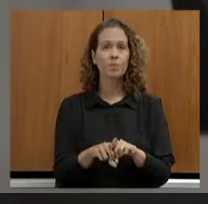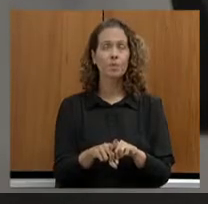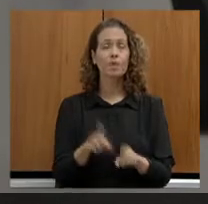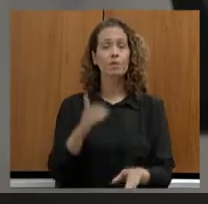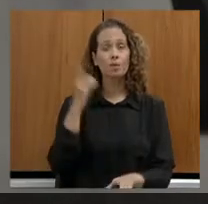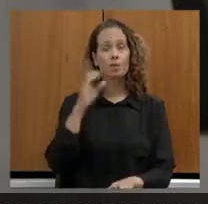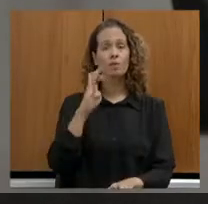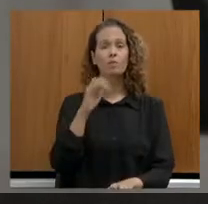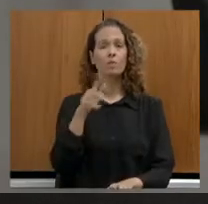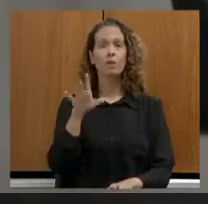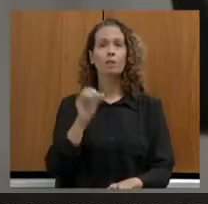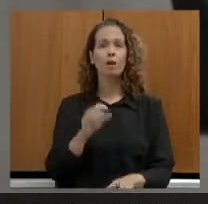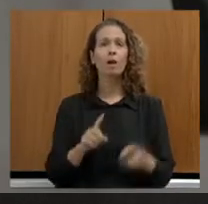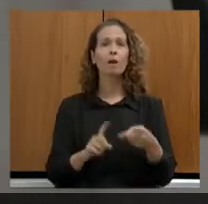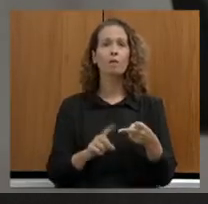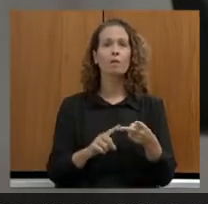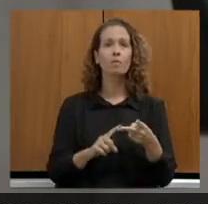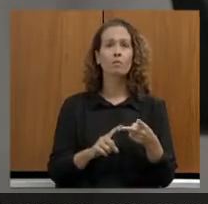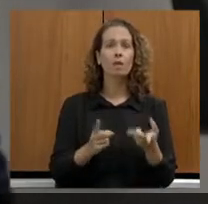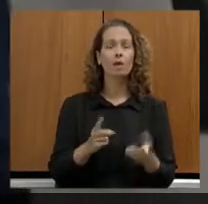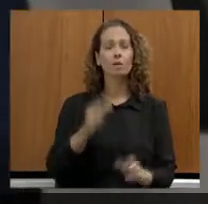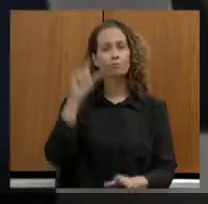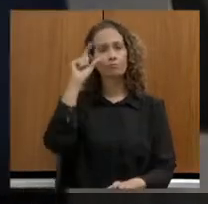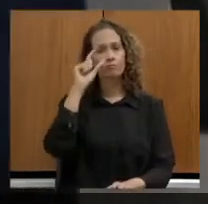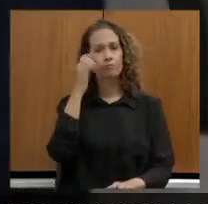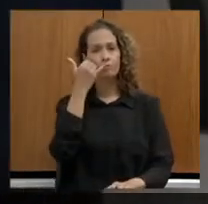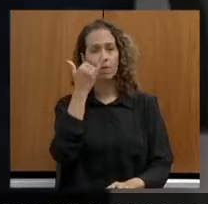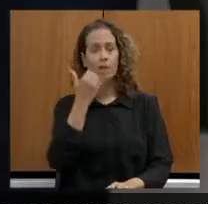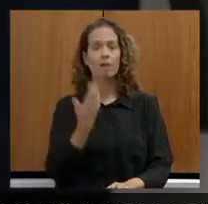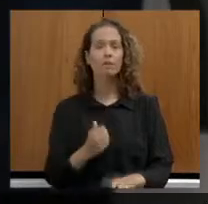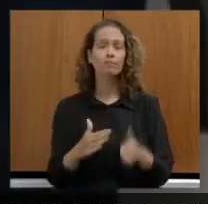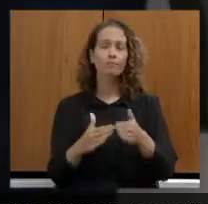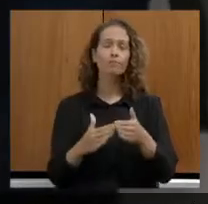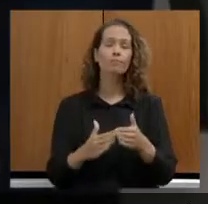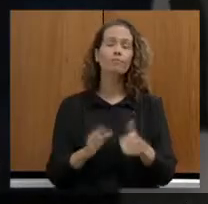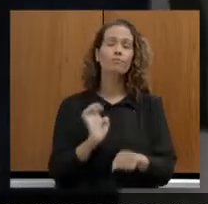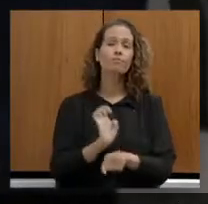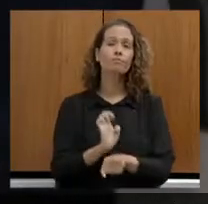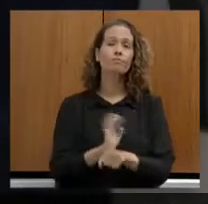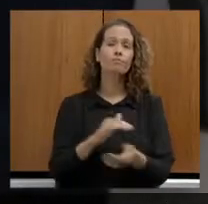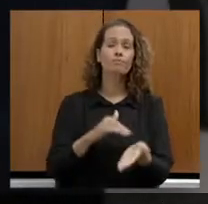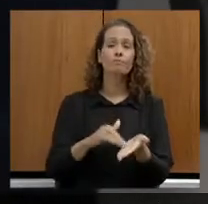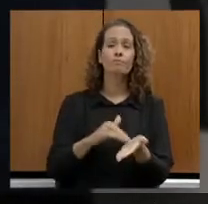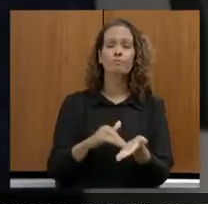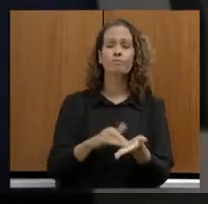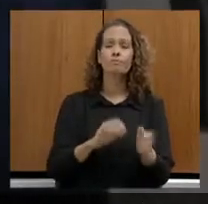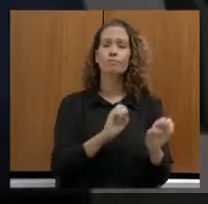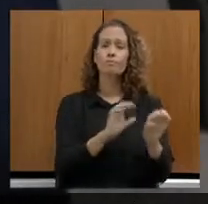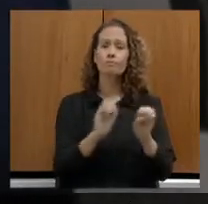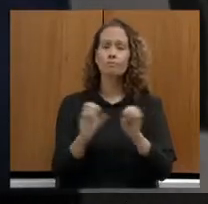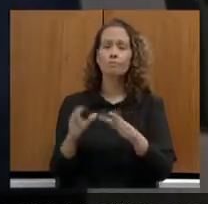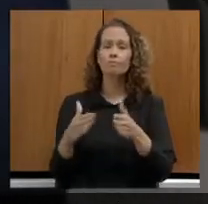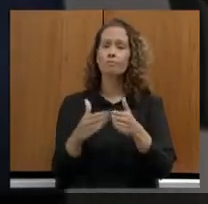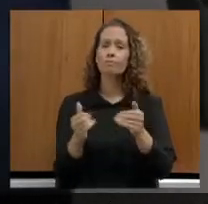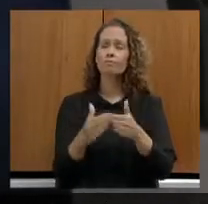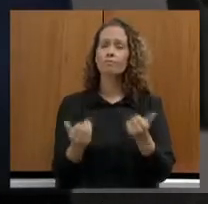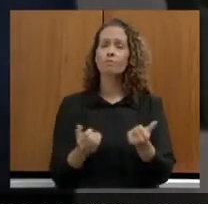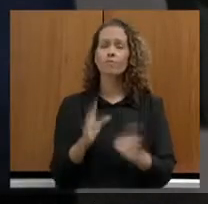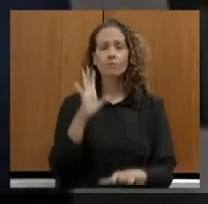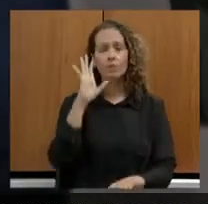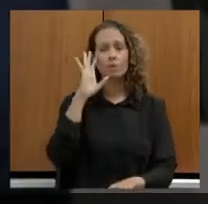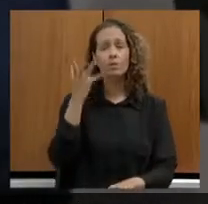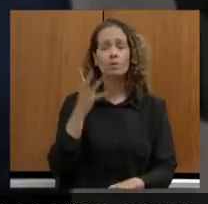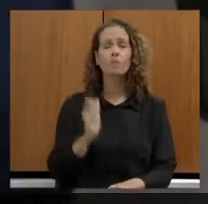Deputado Betão Professor Cleiton Beatriz Cerqueira requer que seja encaminhada à Secretaria de Estado de Educação e desprovido dências para que seja